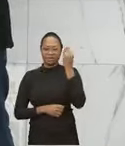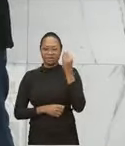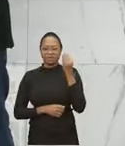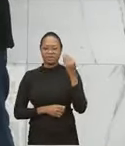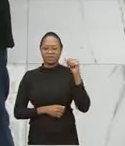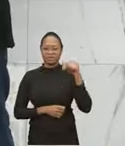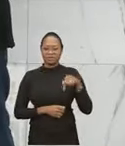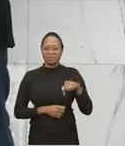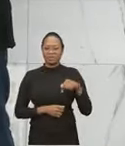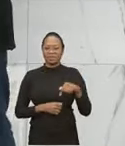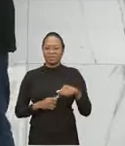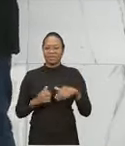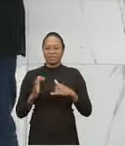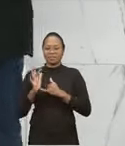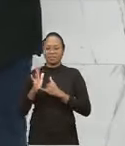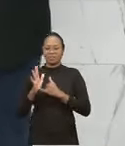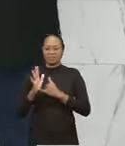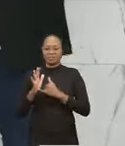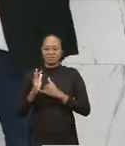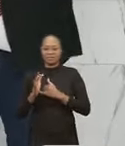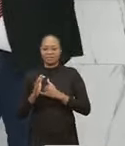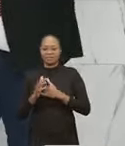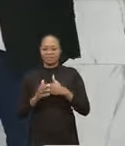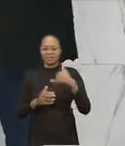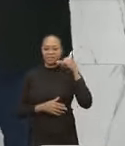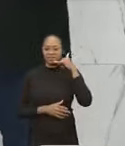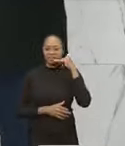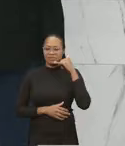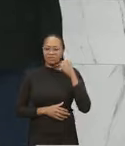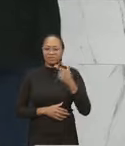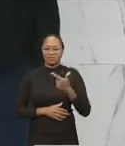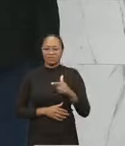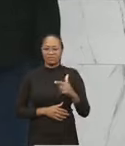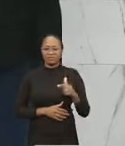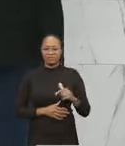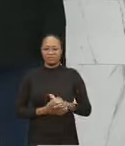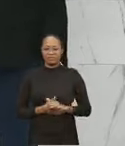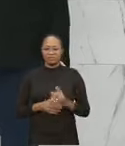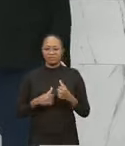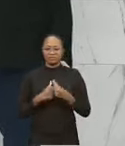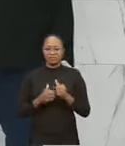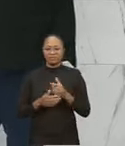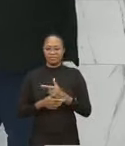Camaçari. E Jefferson estava sem celular.